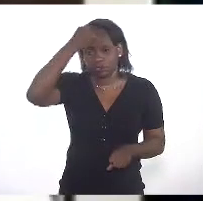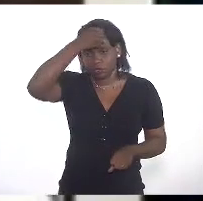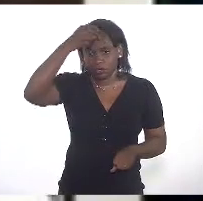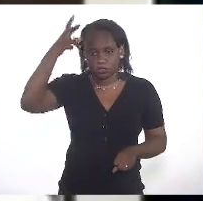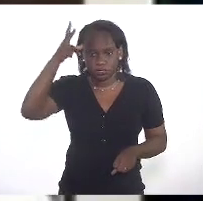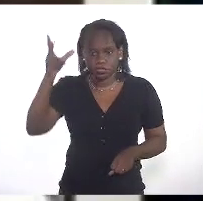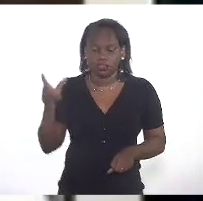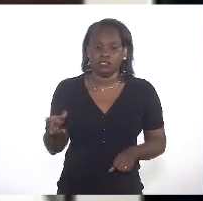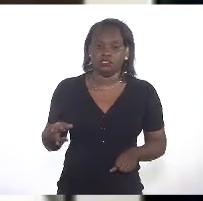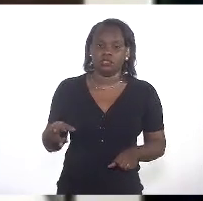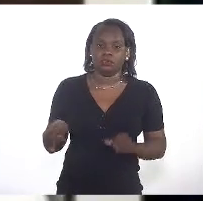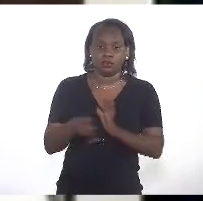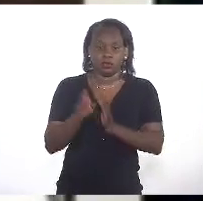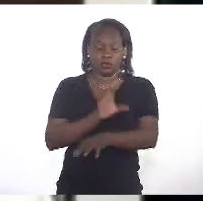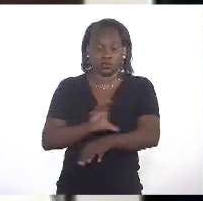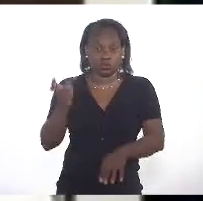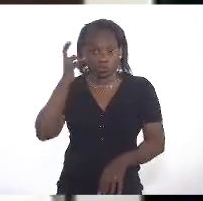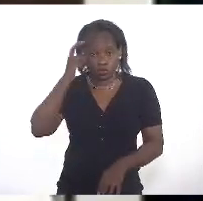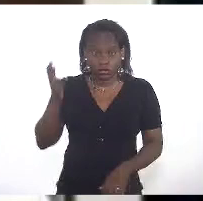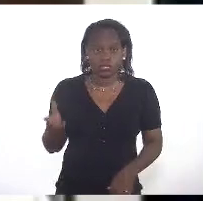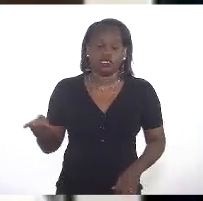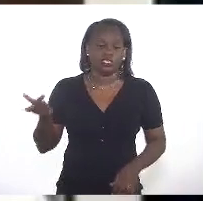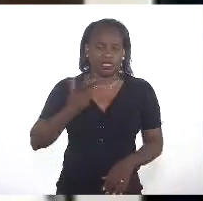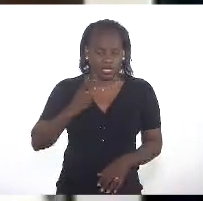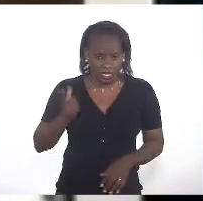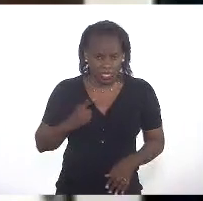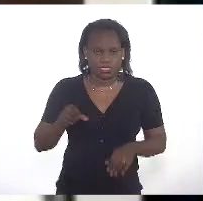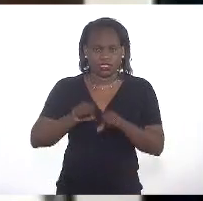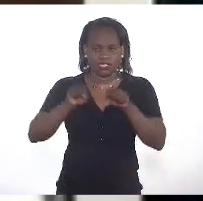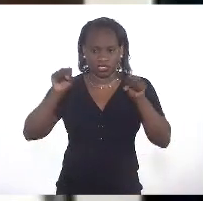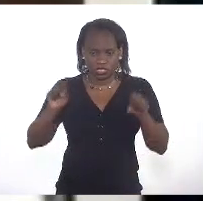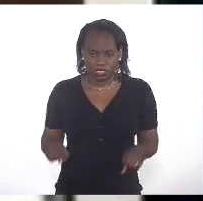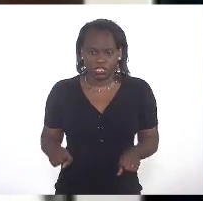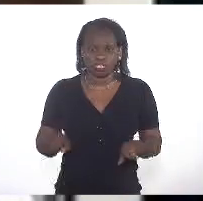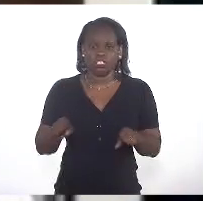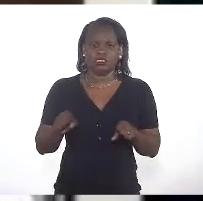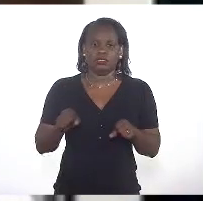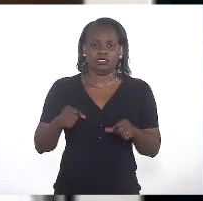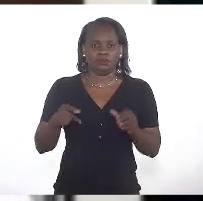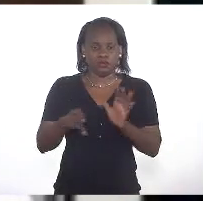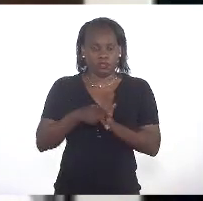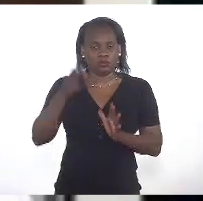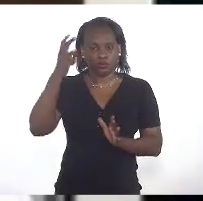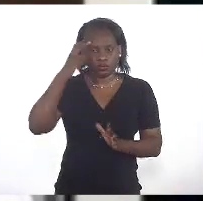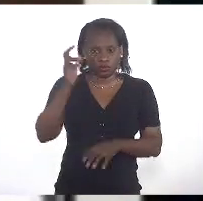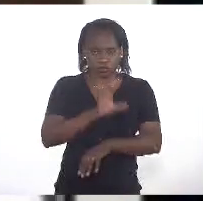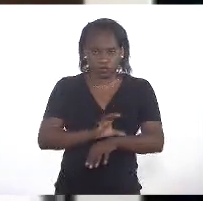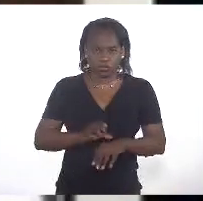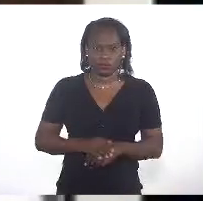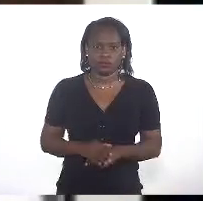sistemas municipais de cultura. Existe um sistema de cultura